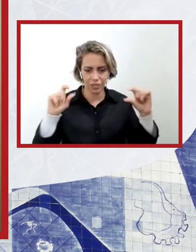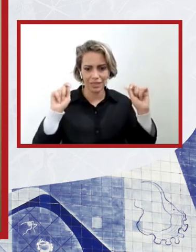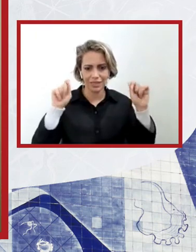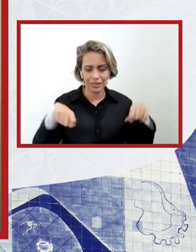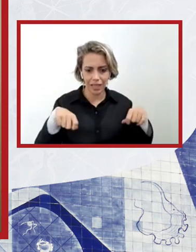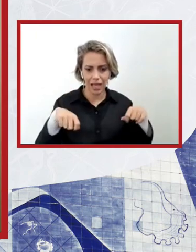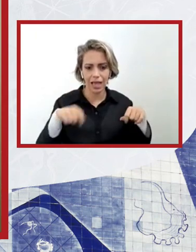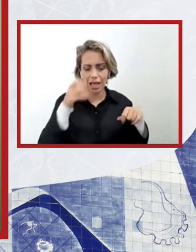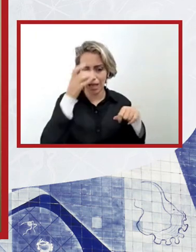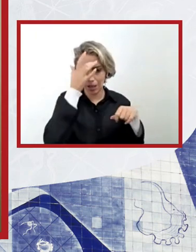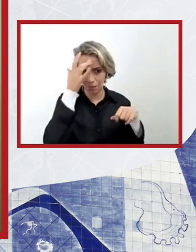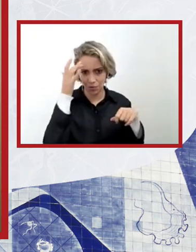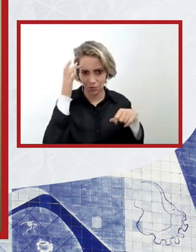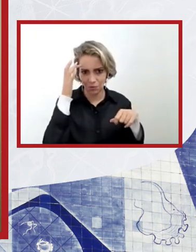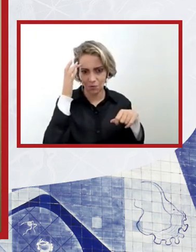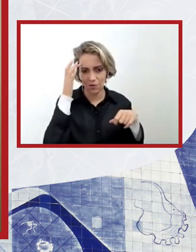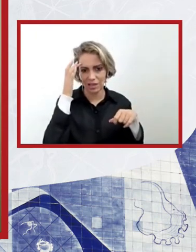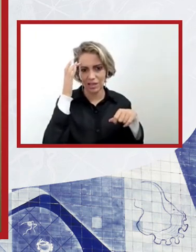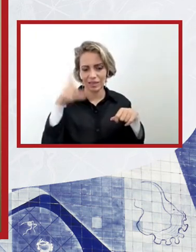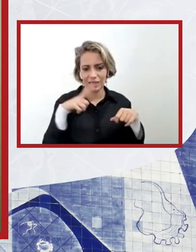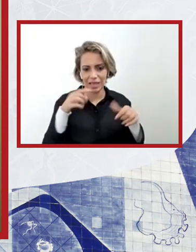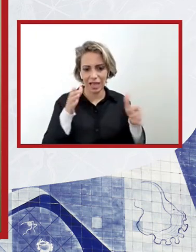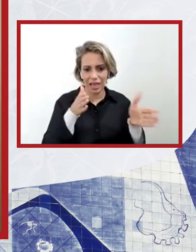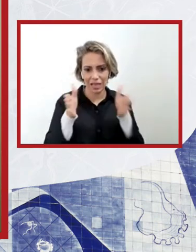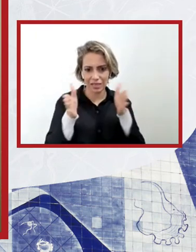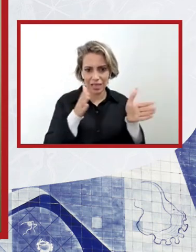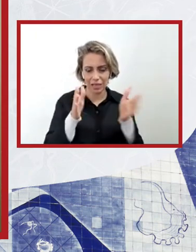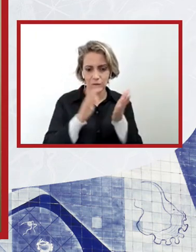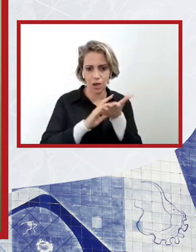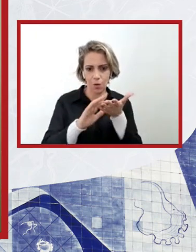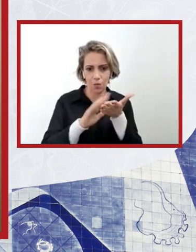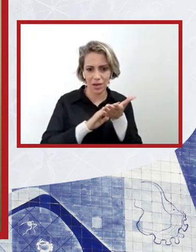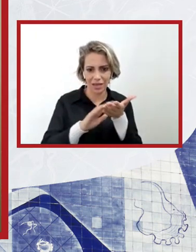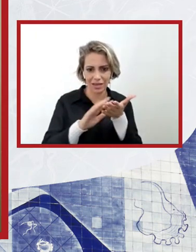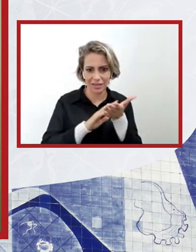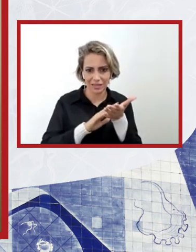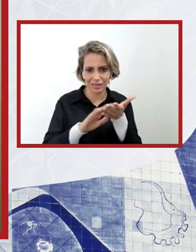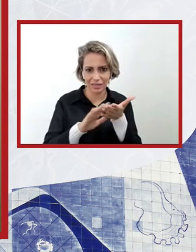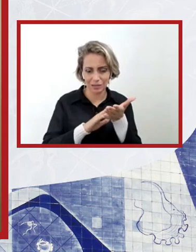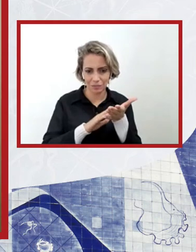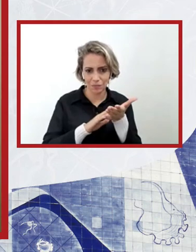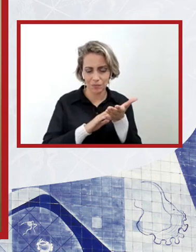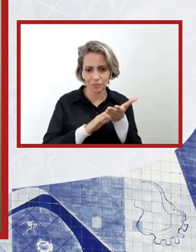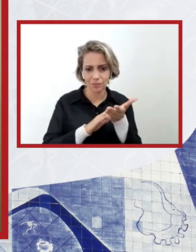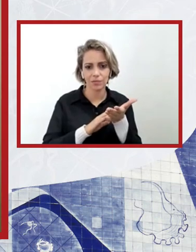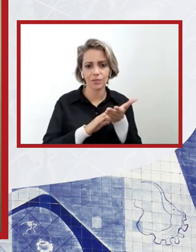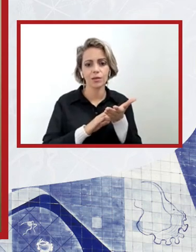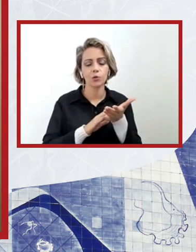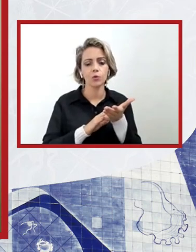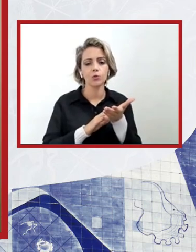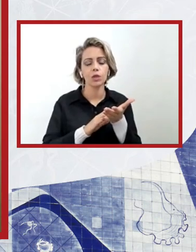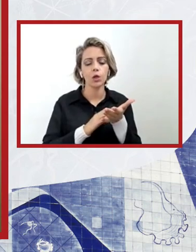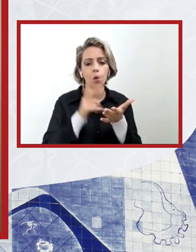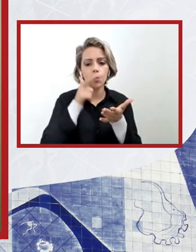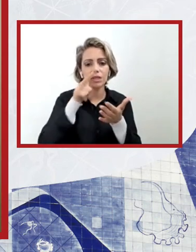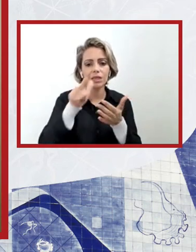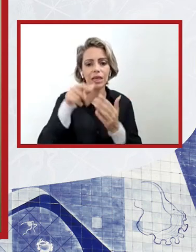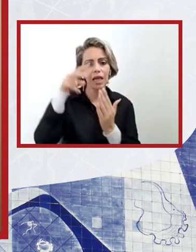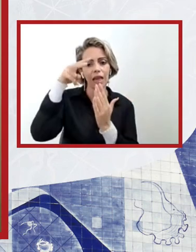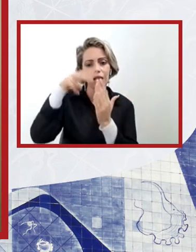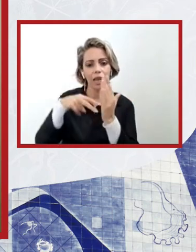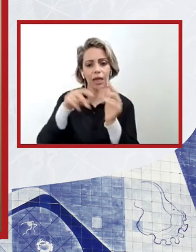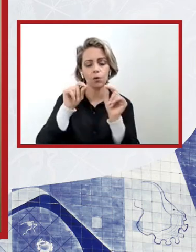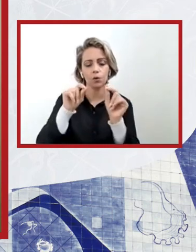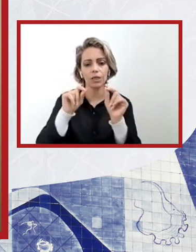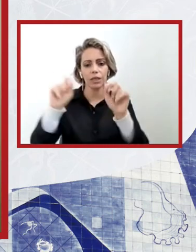partir de uma informação que está na tela do computador. Tá? E aí,